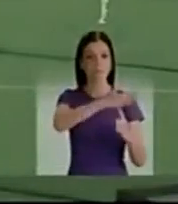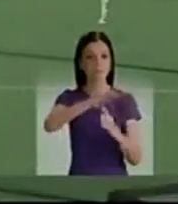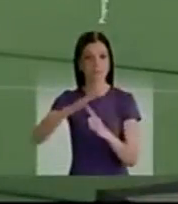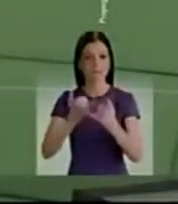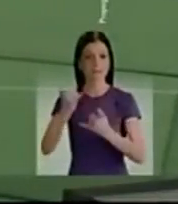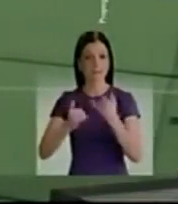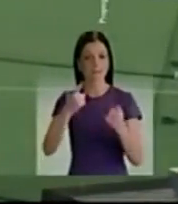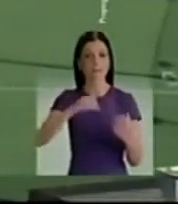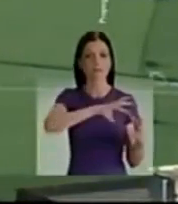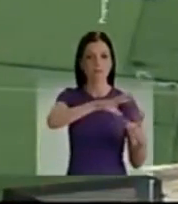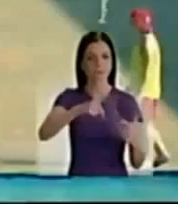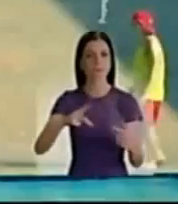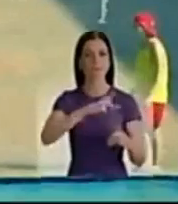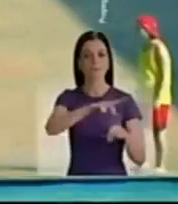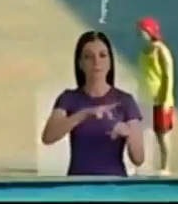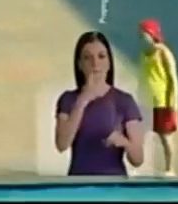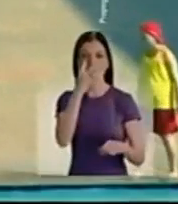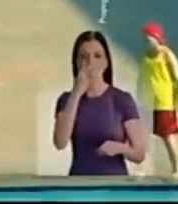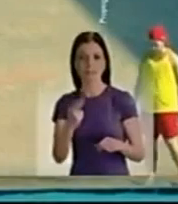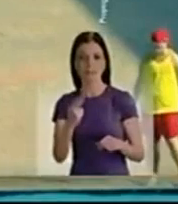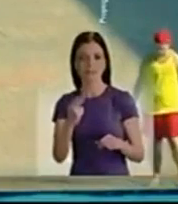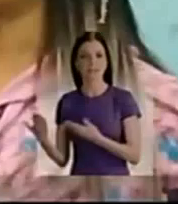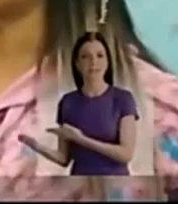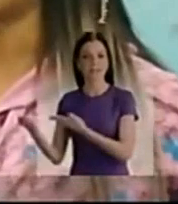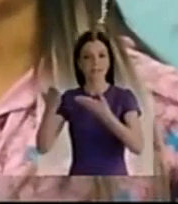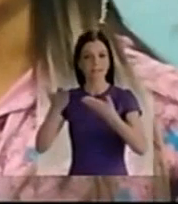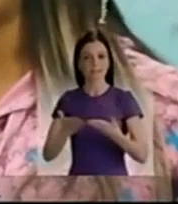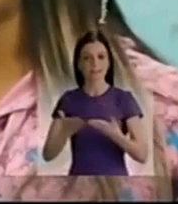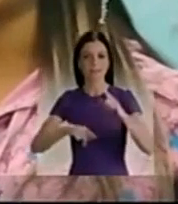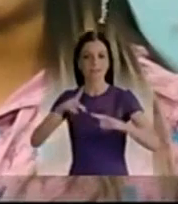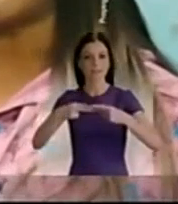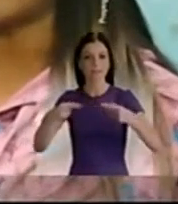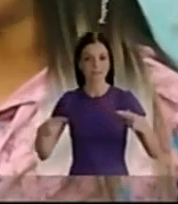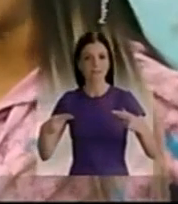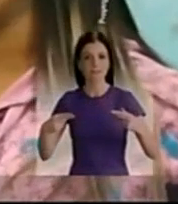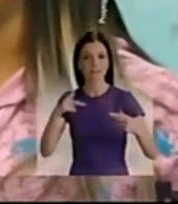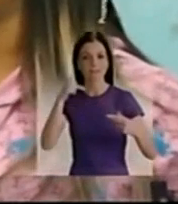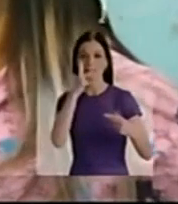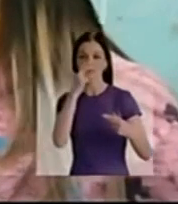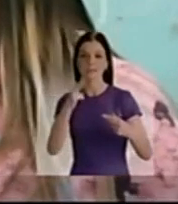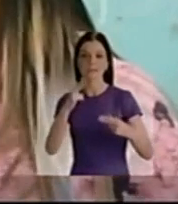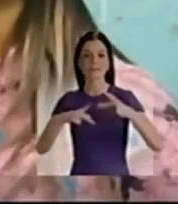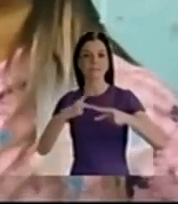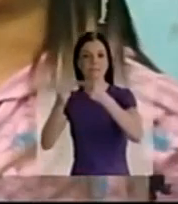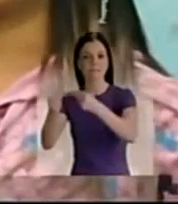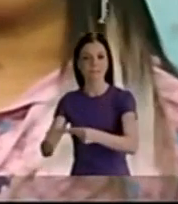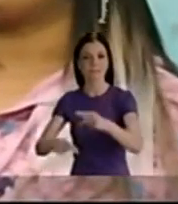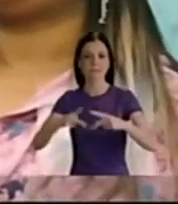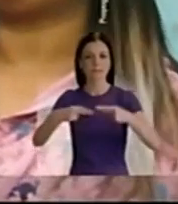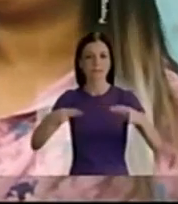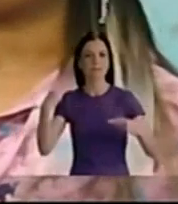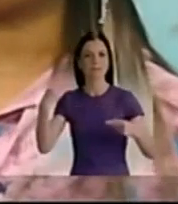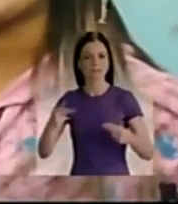outro mundo, parecia outro país. A gente, quando recebeu o material escolar, parece que estava recebendo um prêmio. Né, porque os materiais escolares dela